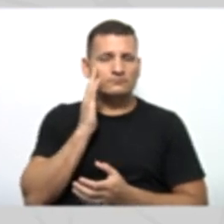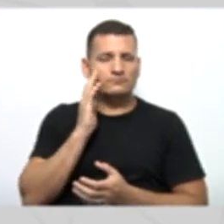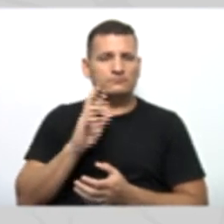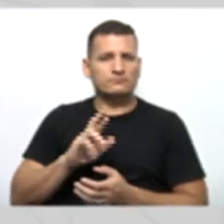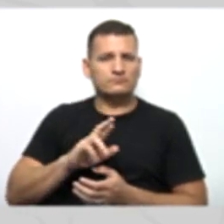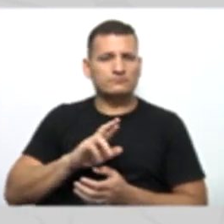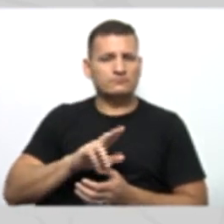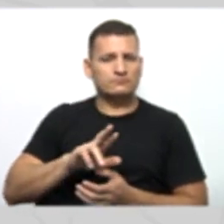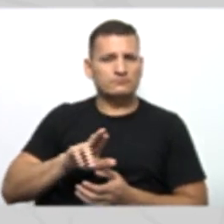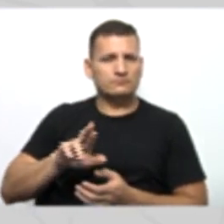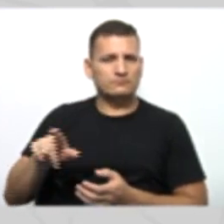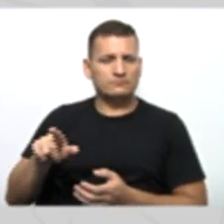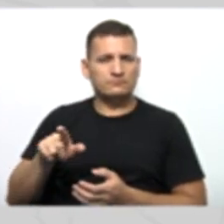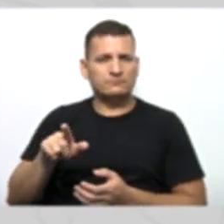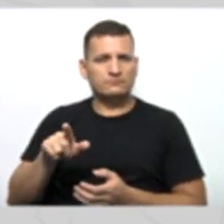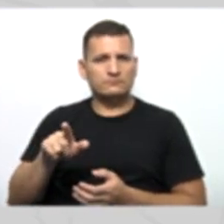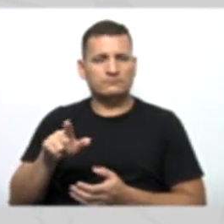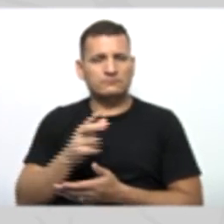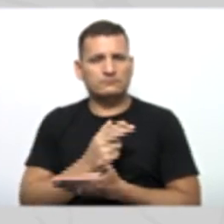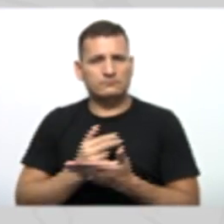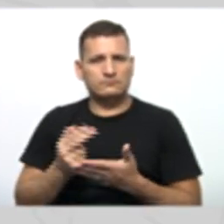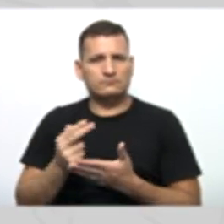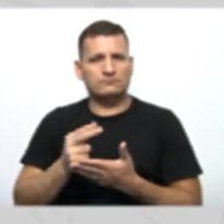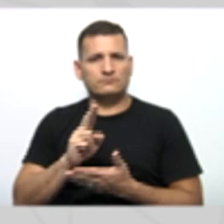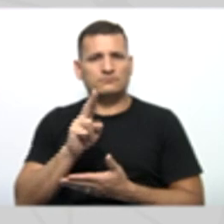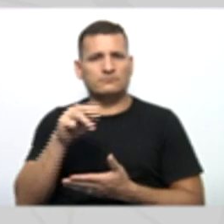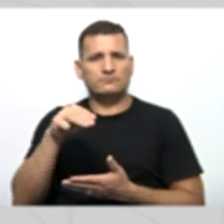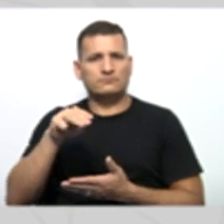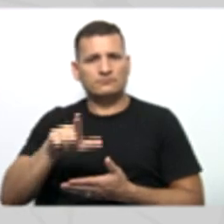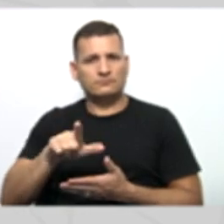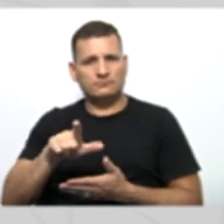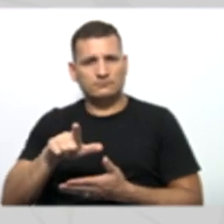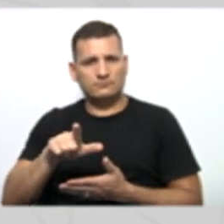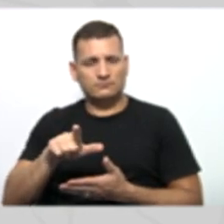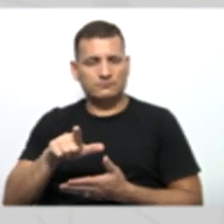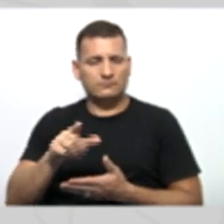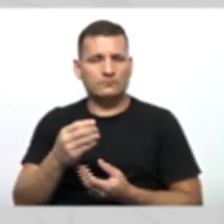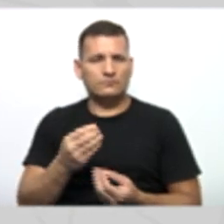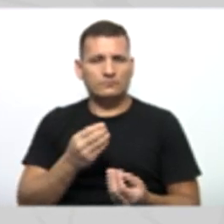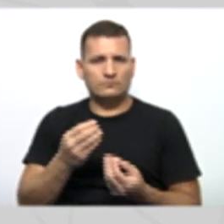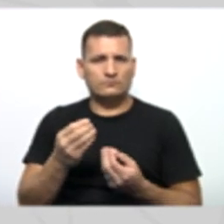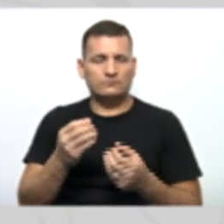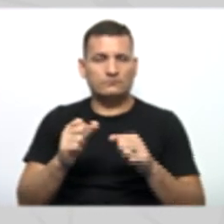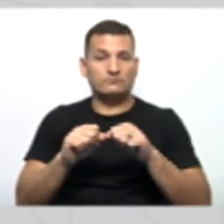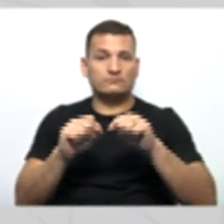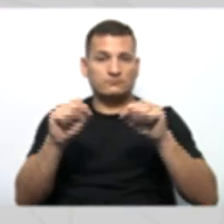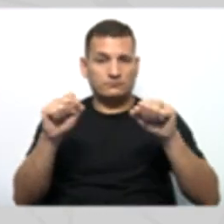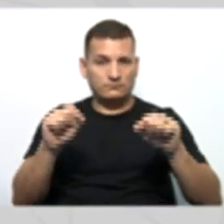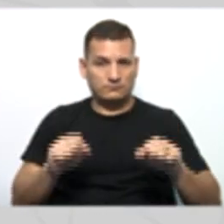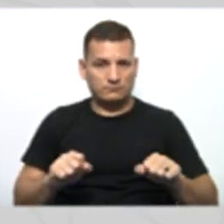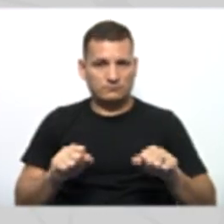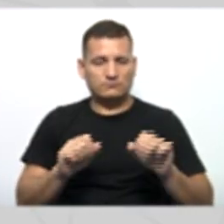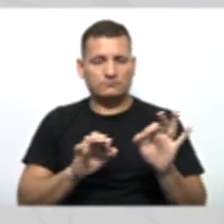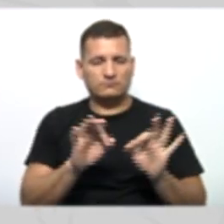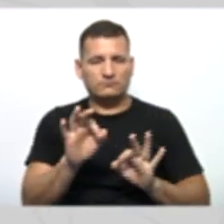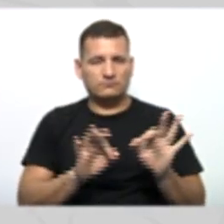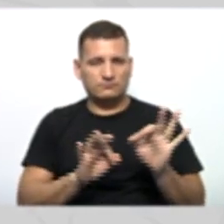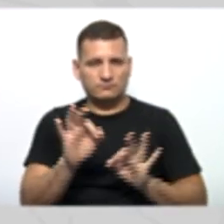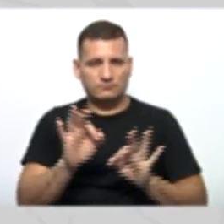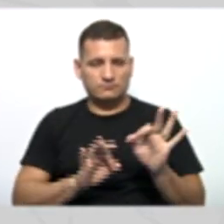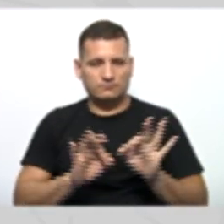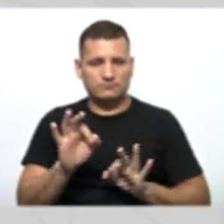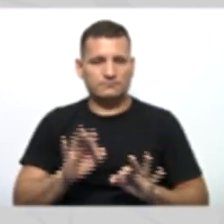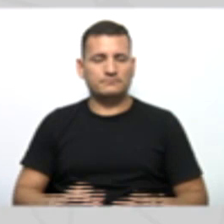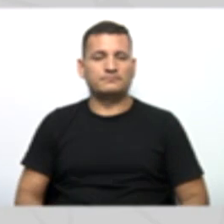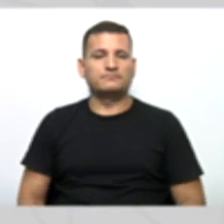diferentes diagramas UML na construção de software computacional. Vamos lá. Então,